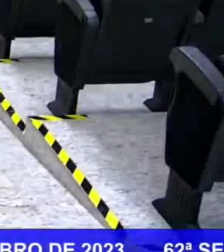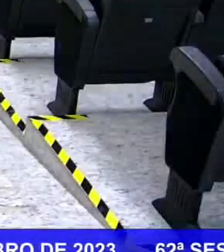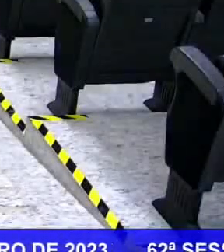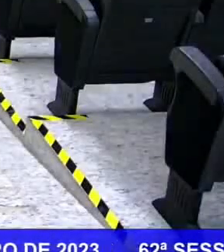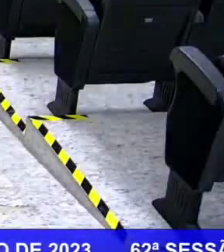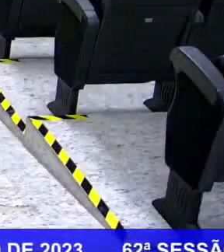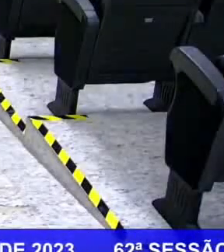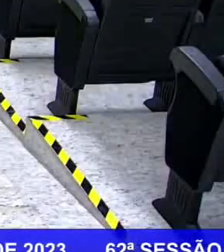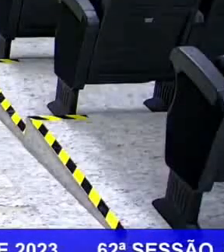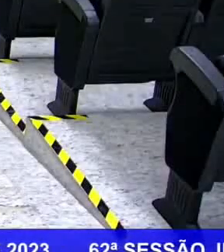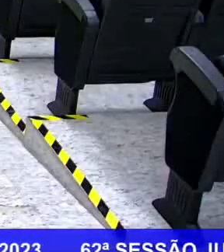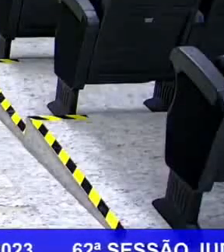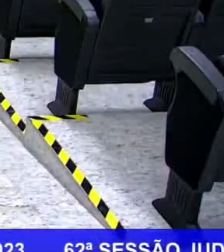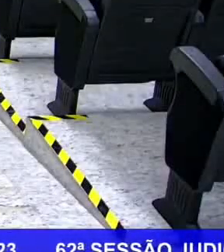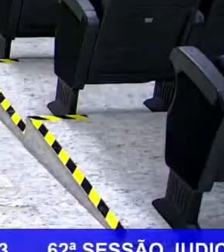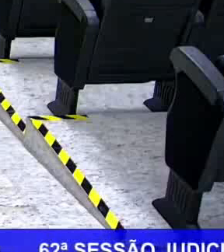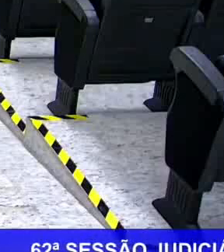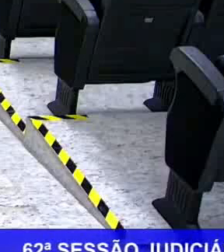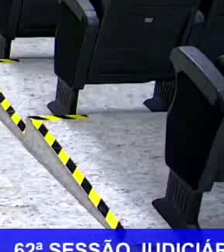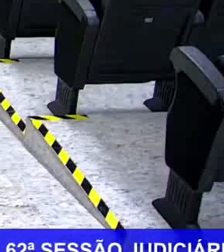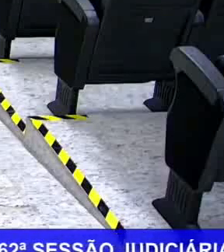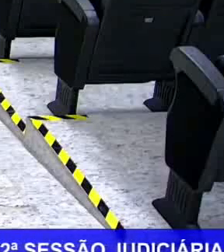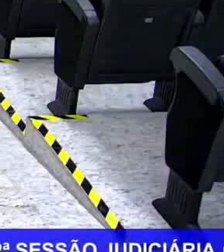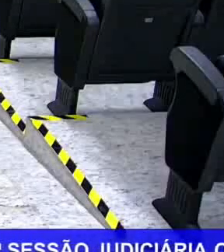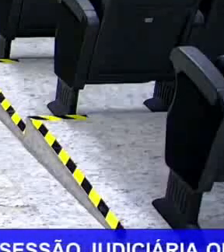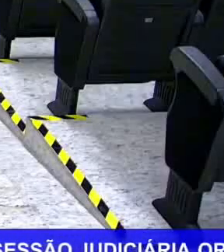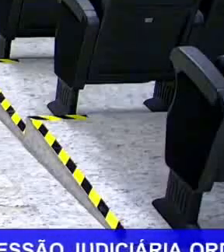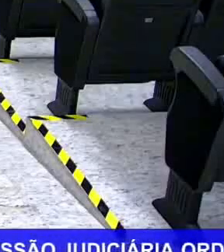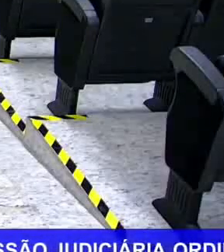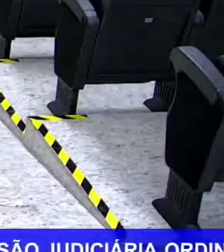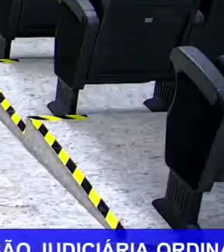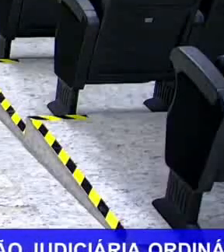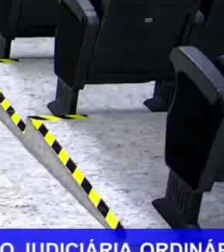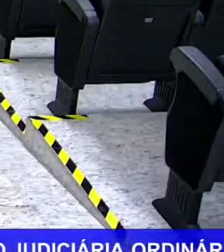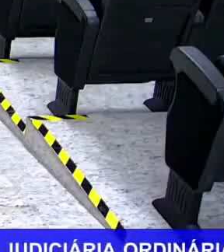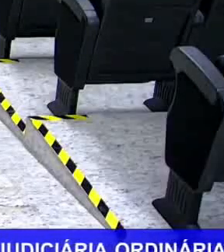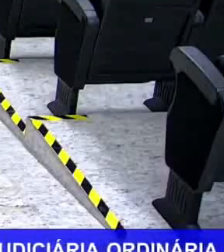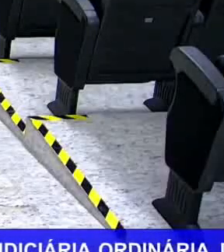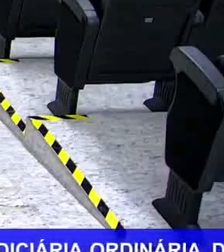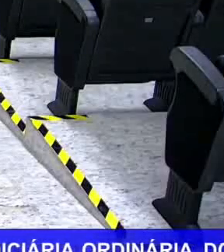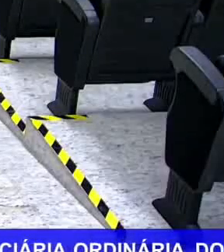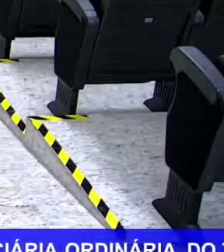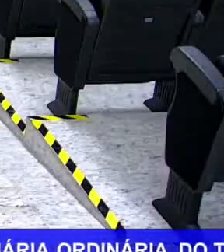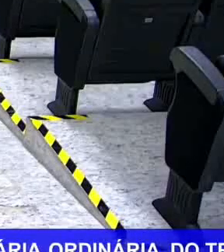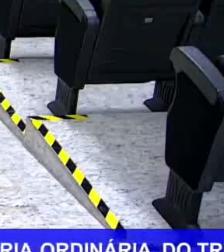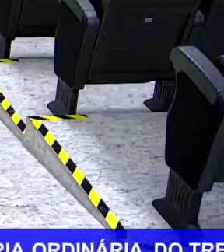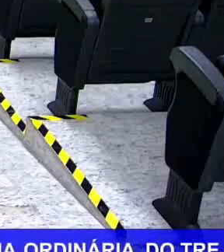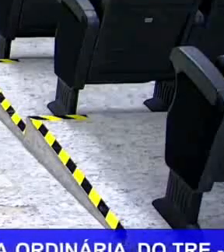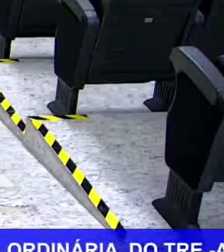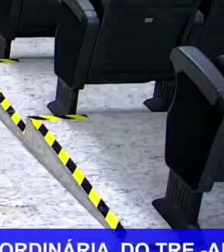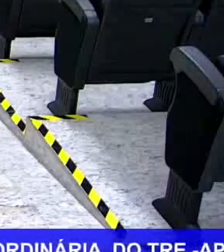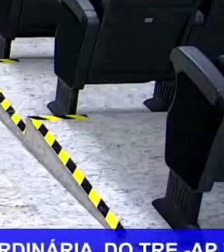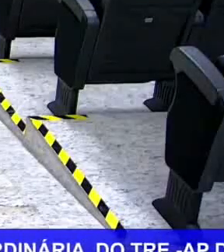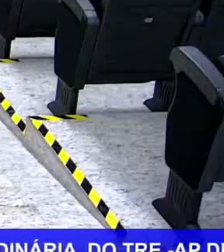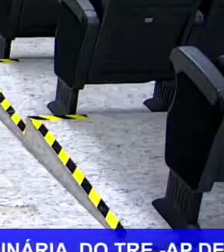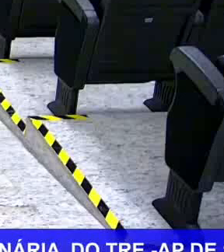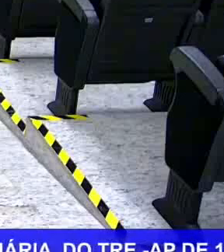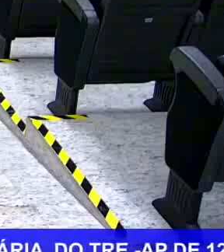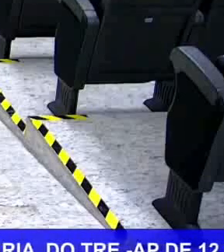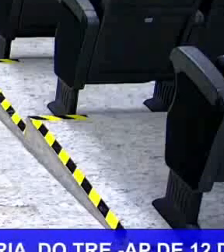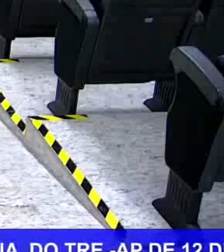Imagem ampla do plenário. Assentos pretos ao lado direito e esquerdos vazios. Ao meio, corredor sem